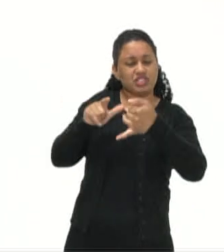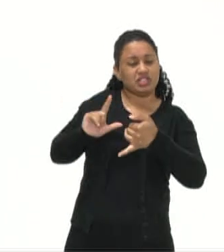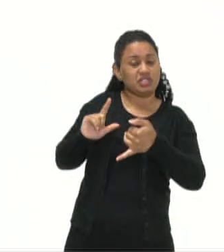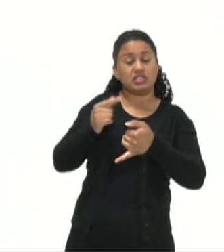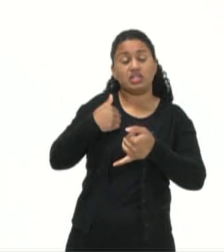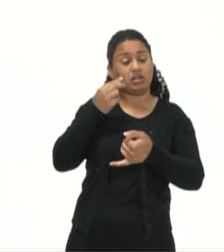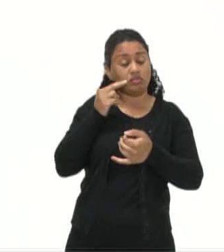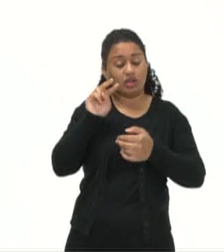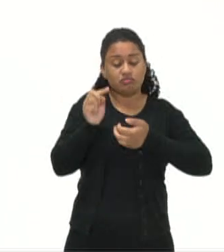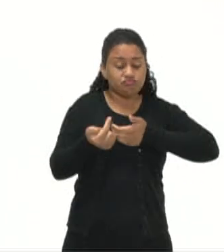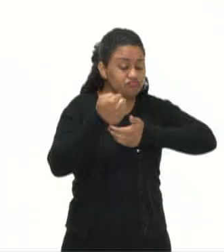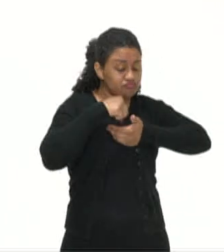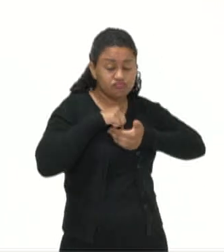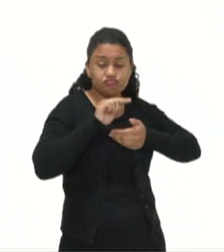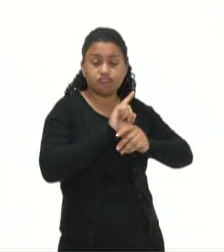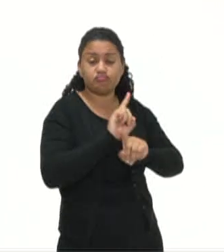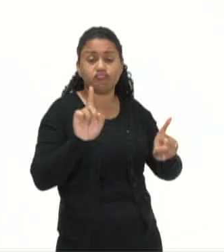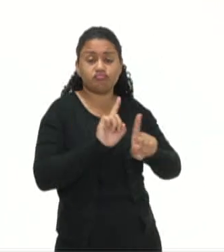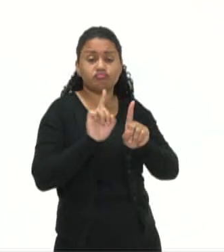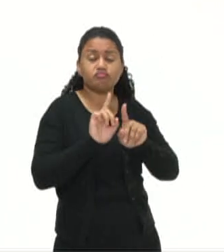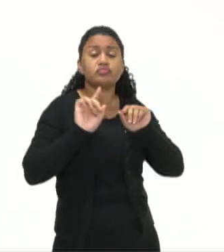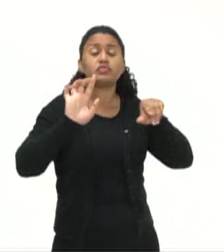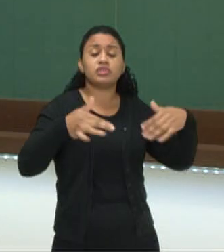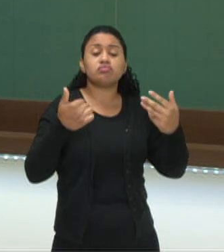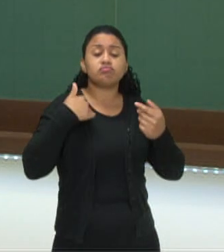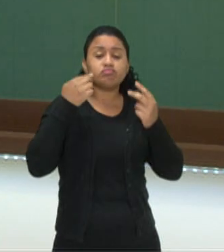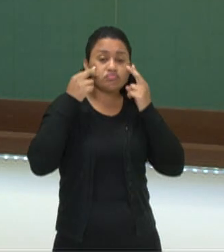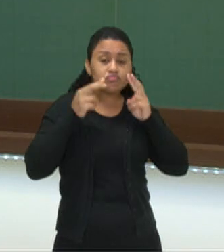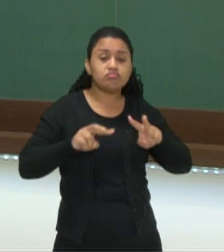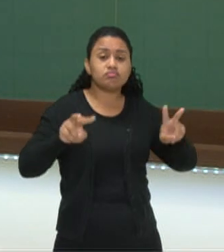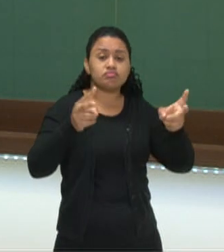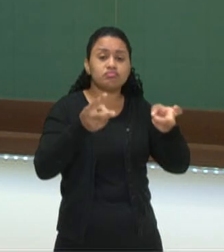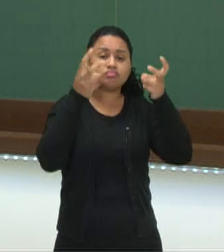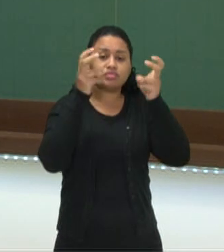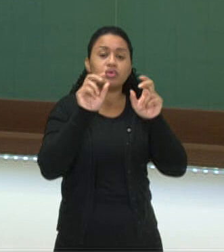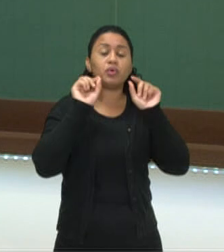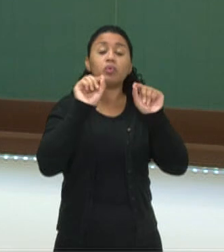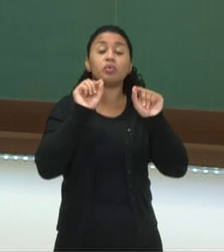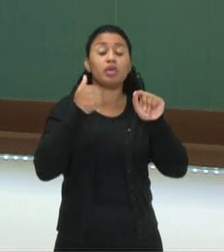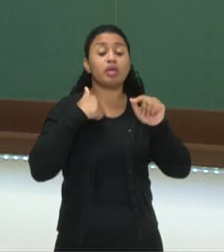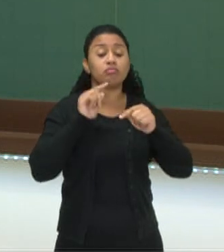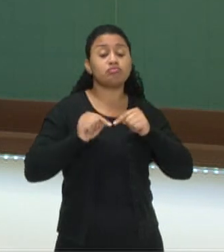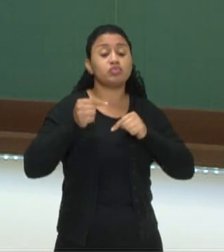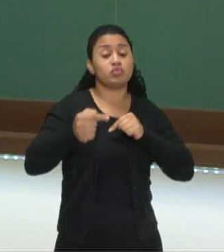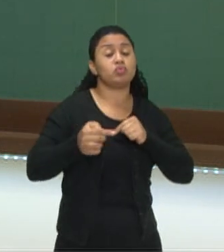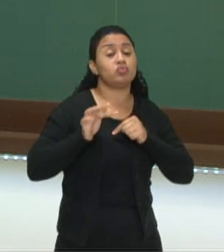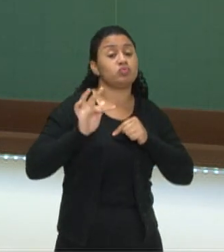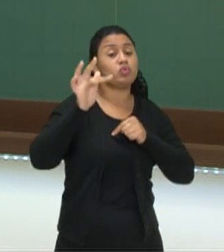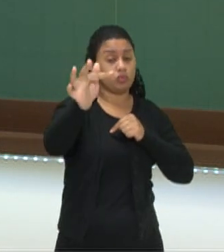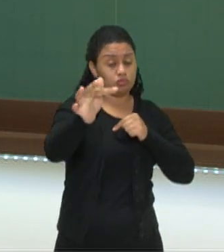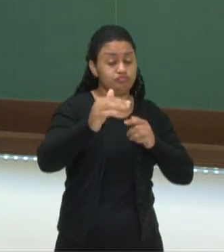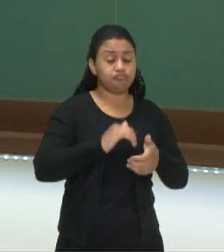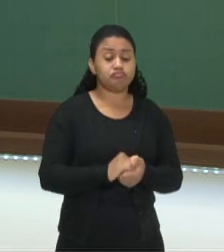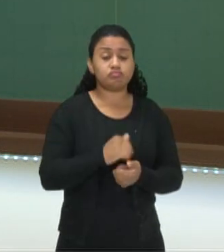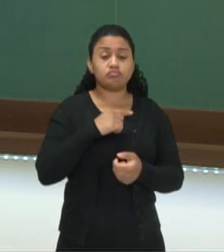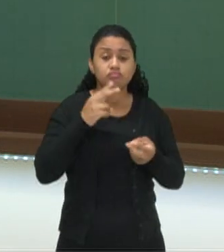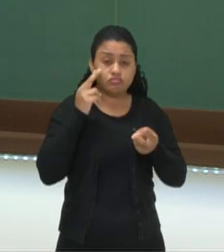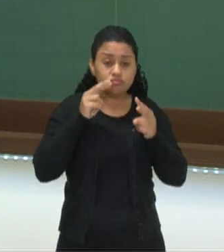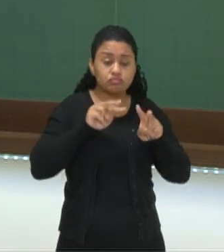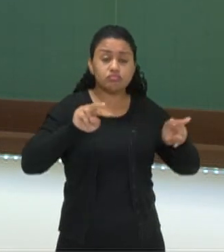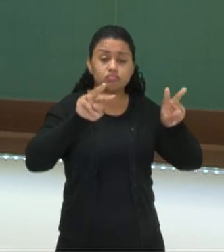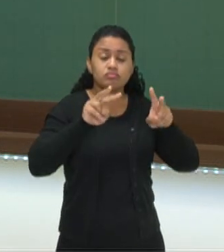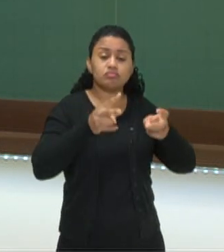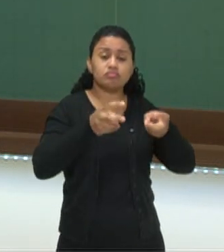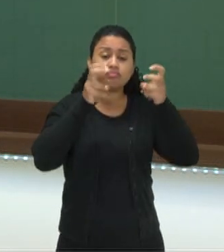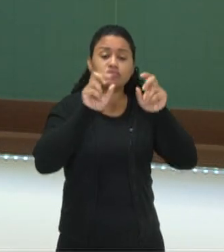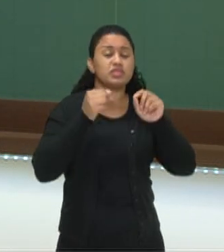olhava a subjetividade. Então, quer dizer, ele já tinha uma visão que ia se tornar um concretismo no futuro. Ele tinha uma visão que não precisava